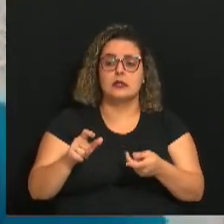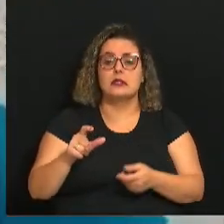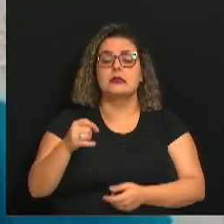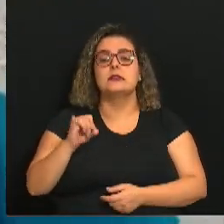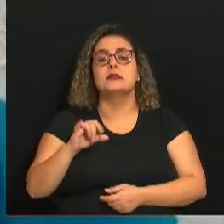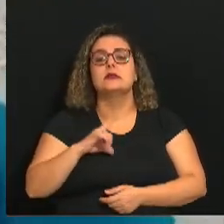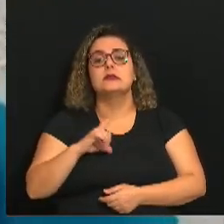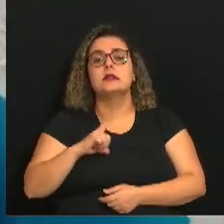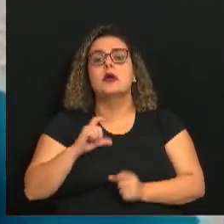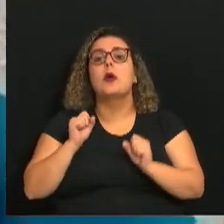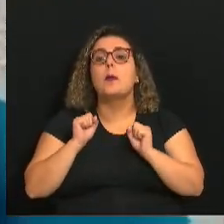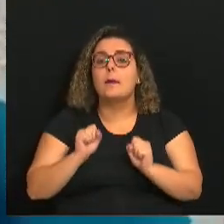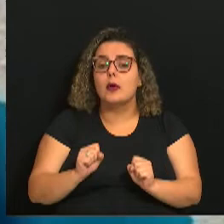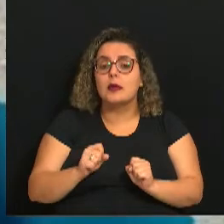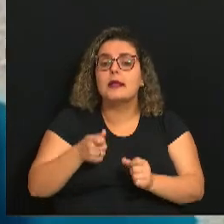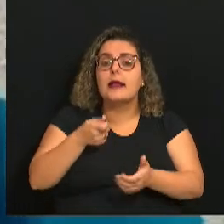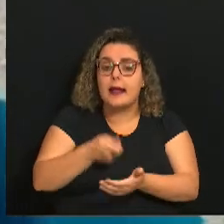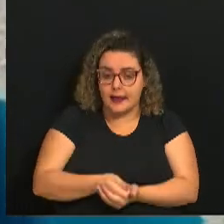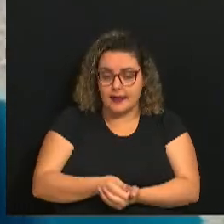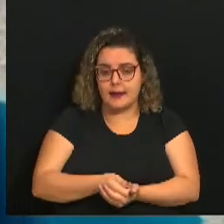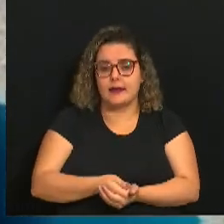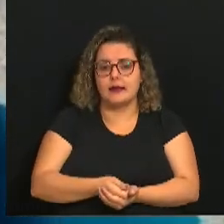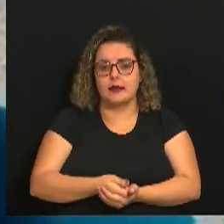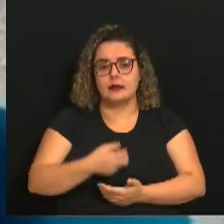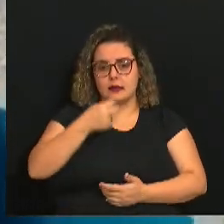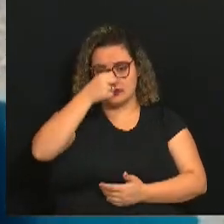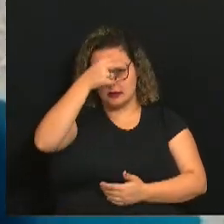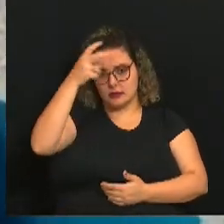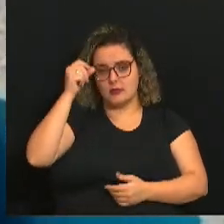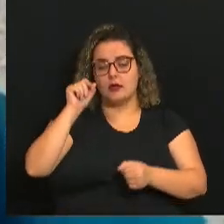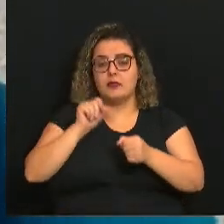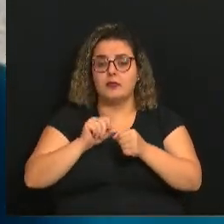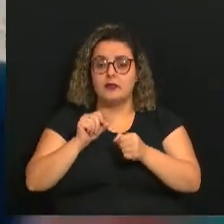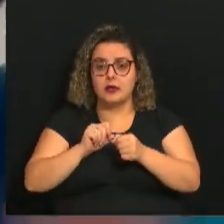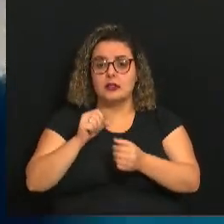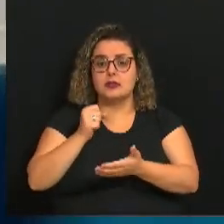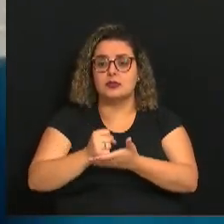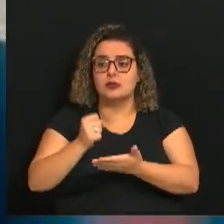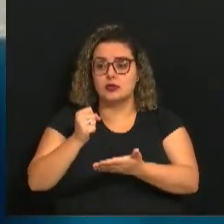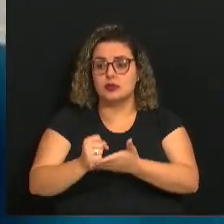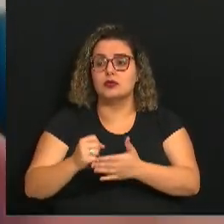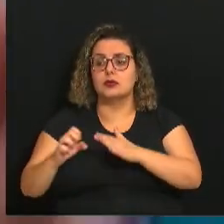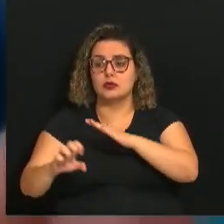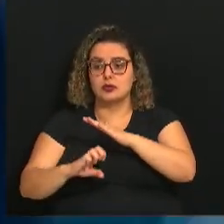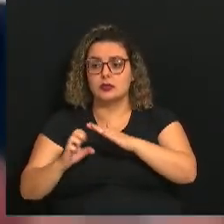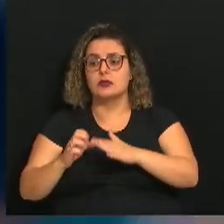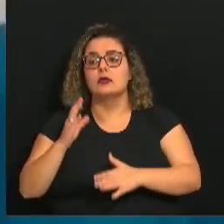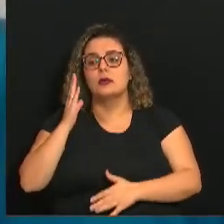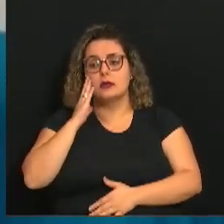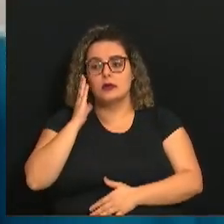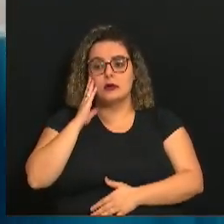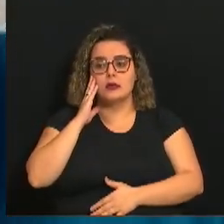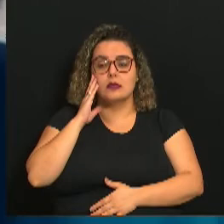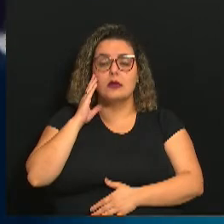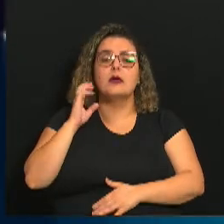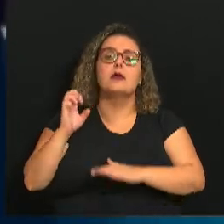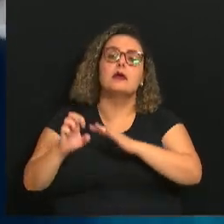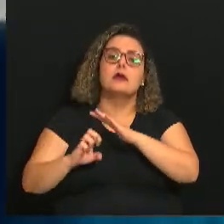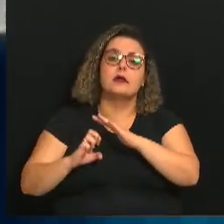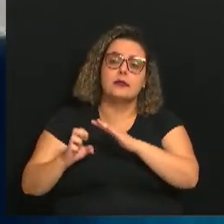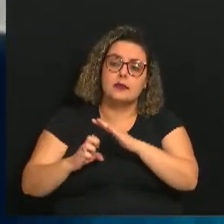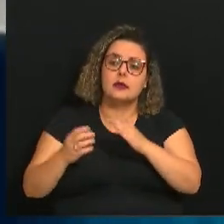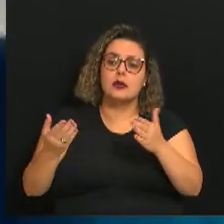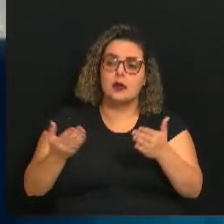gente poder garantir que a prefeitura faça contrato com empresas. E a gente sabe também que tem aquele esquema, né? A empresa hoje,